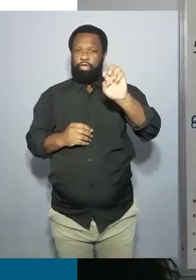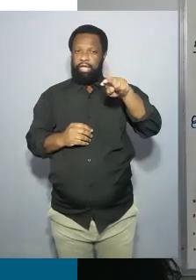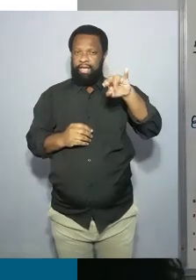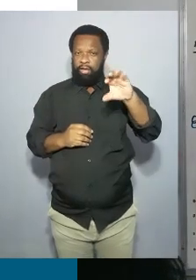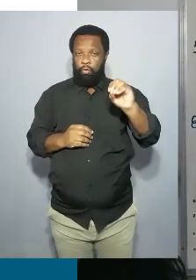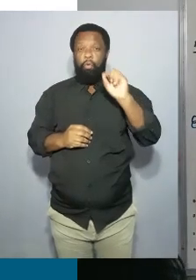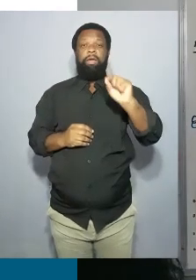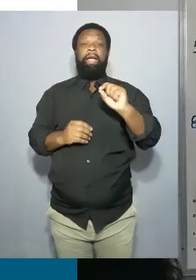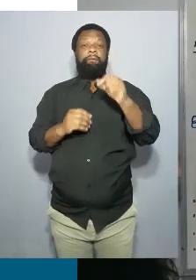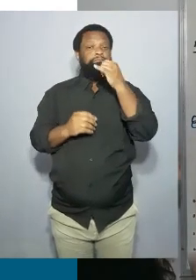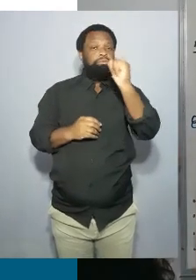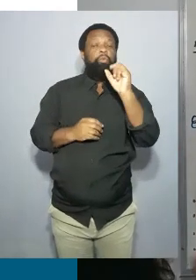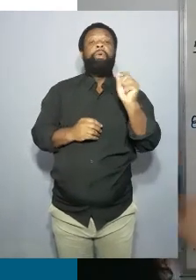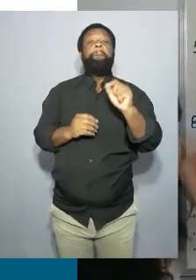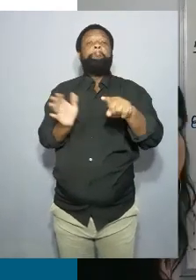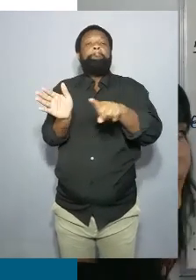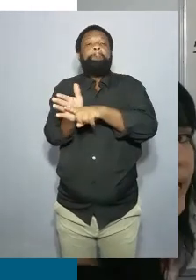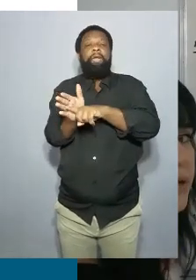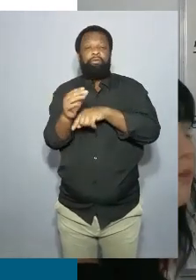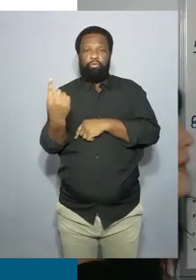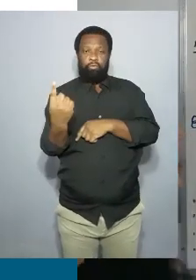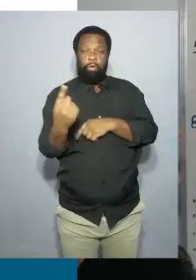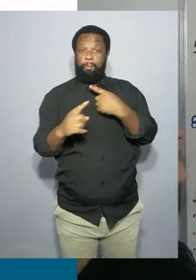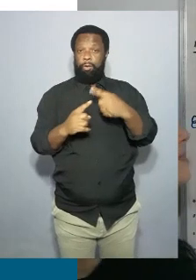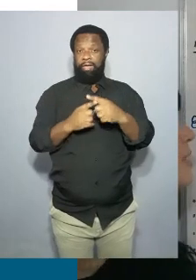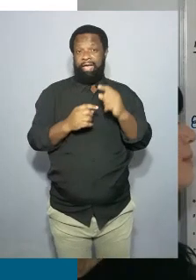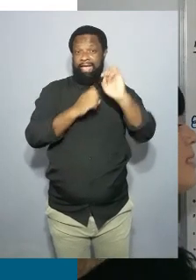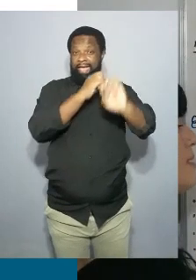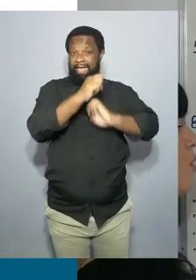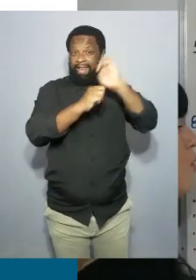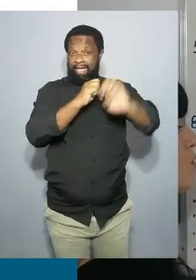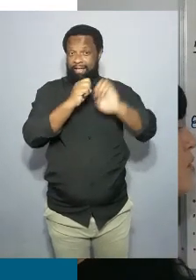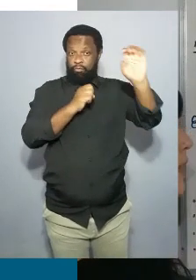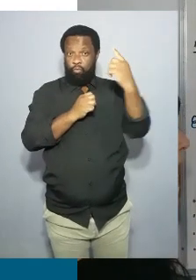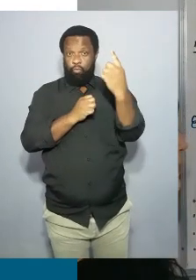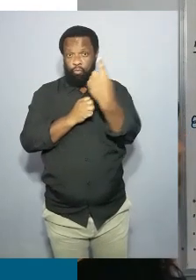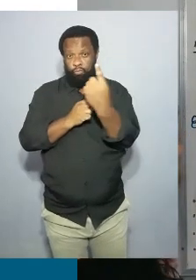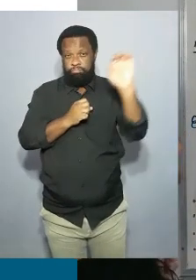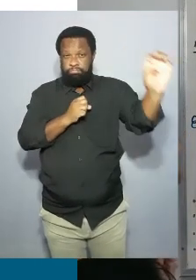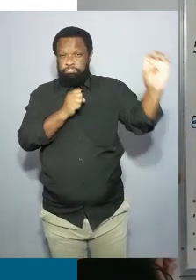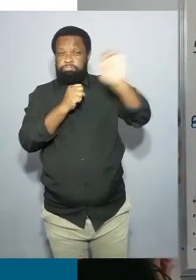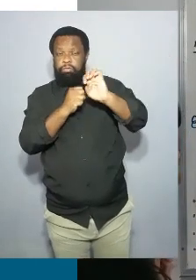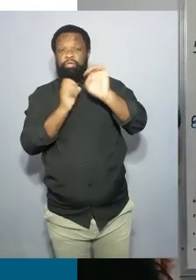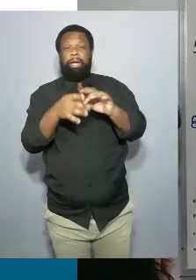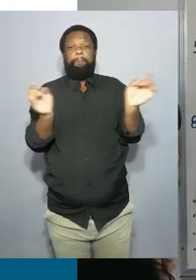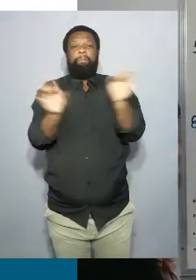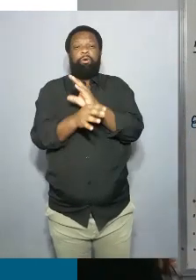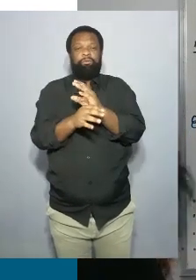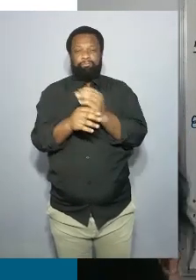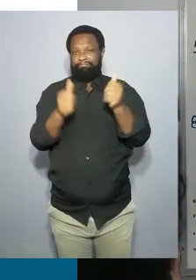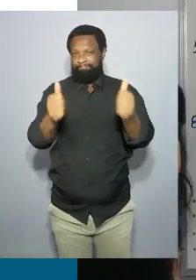essa carga -1, porque quando eles ganham um elétron, eles se estabilizam com os 8 elétrons na camada de